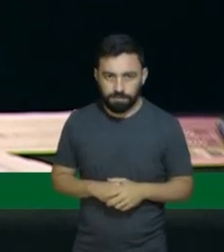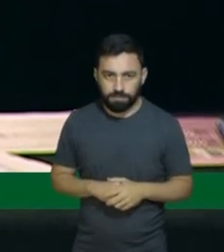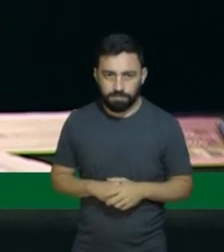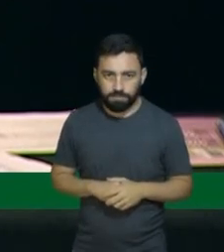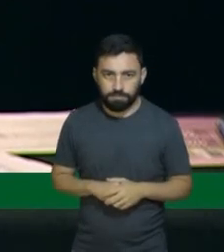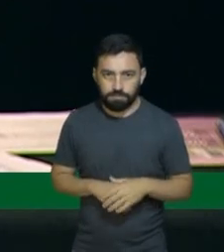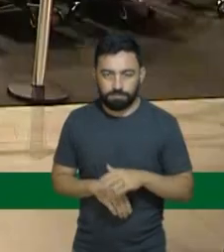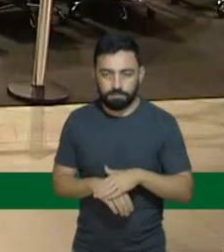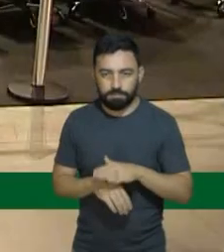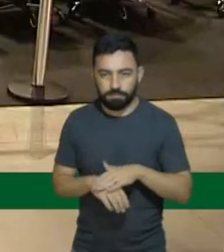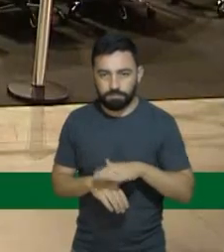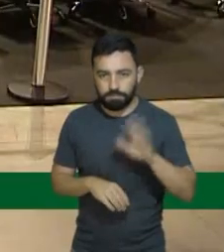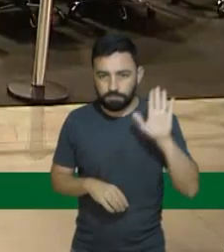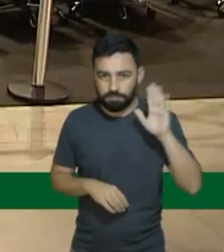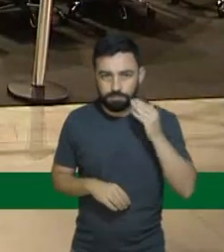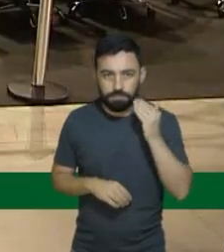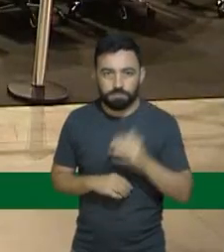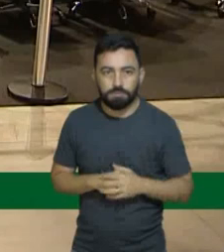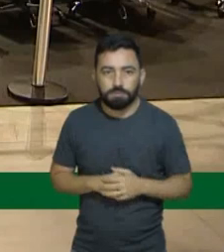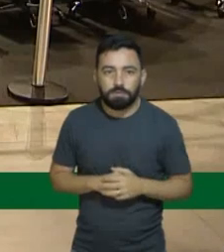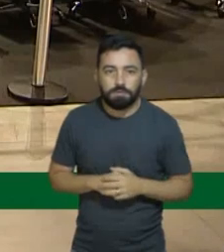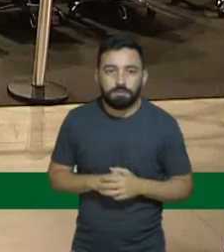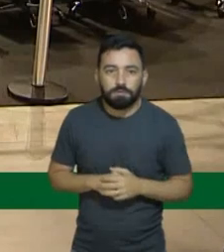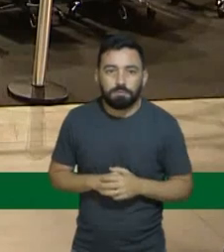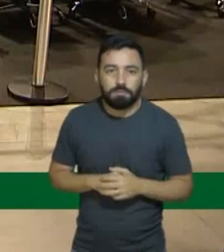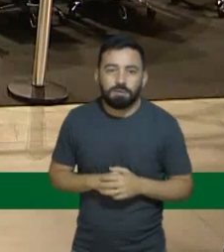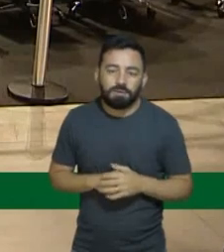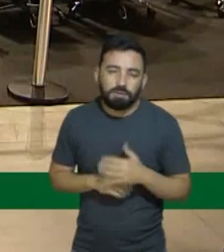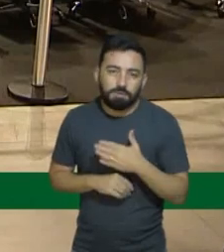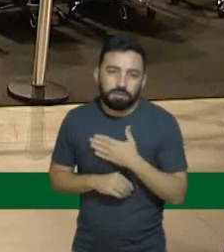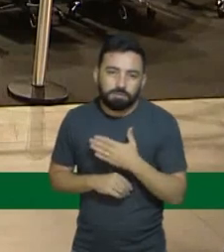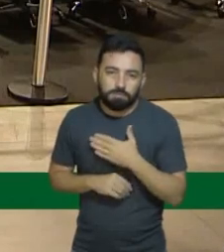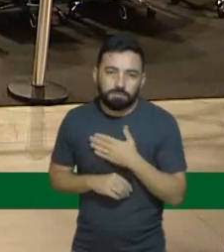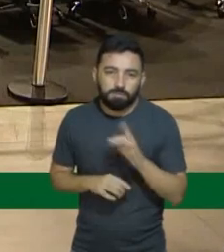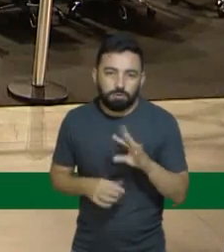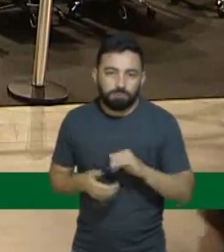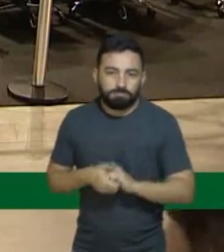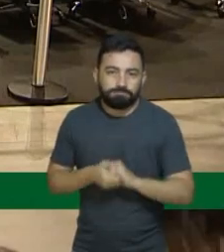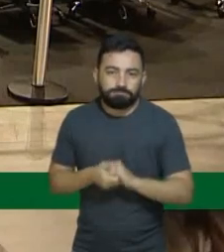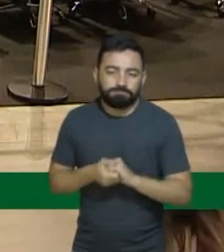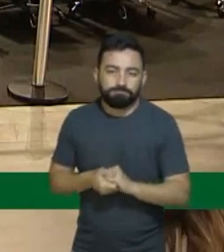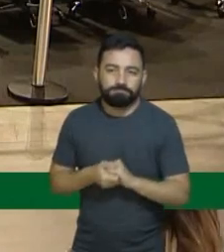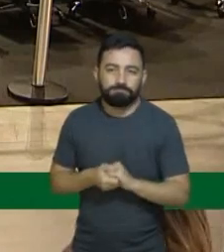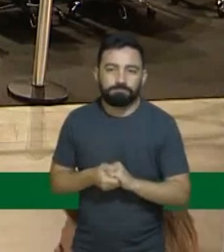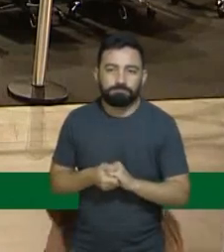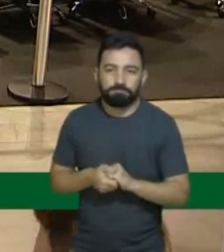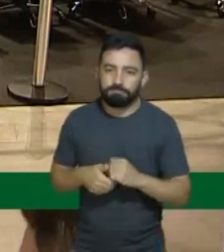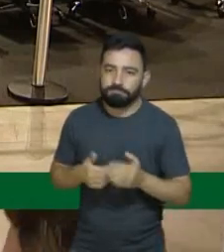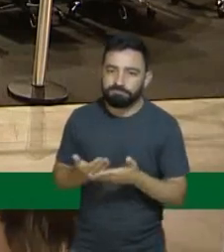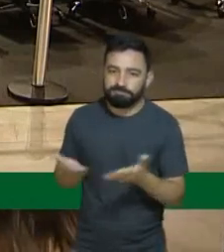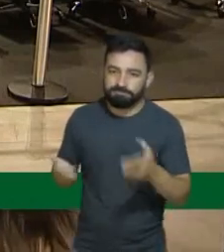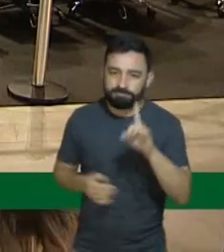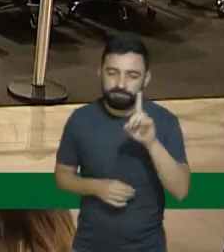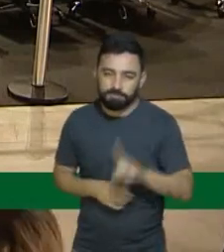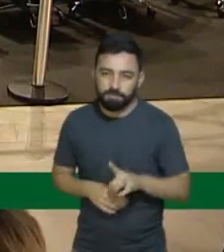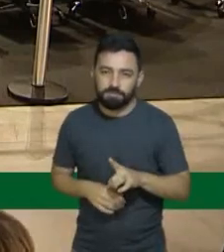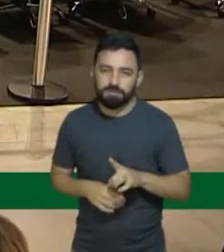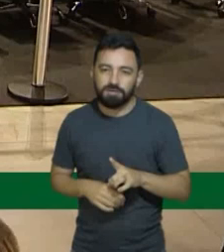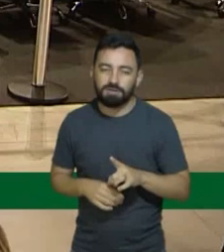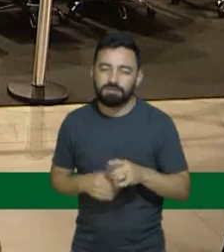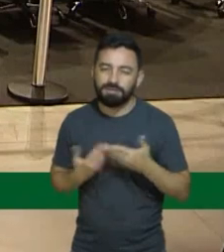Marcos da Rosa autor da matéria permita-me Presidente apenas cumprimentar aqui o pessoal da Diretoria da casa de